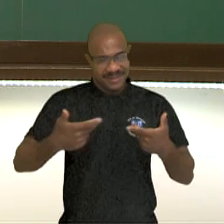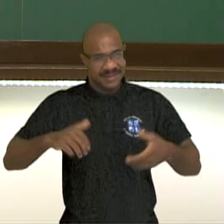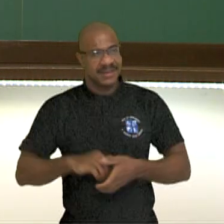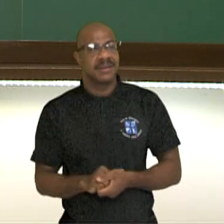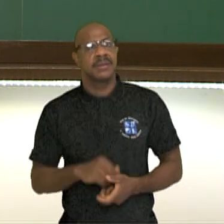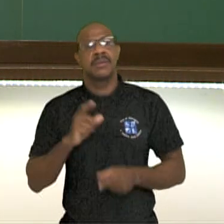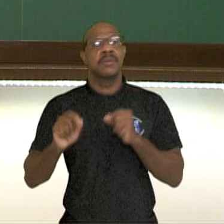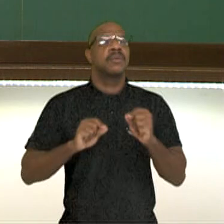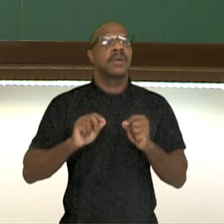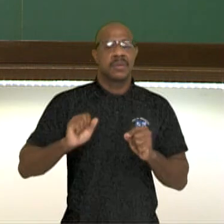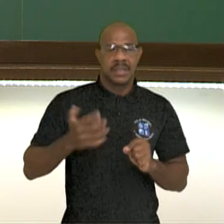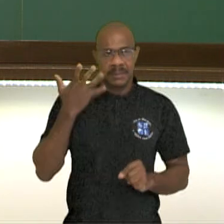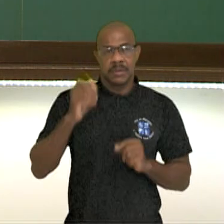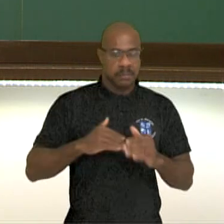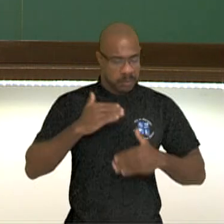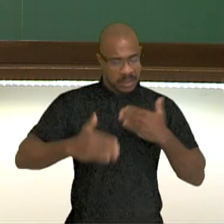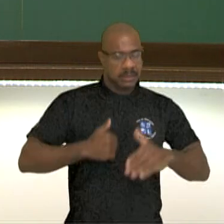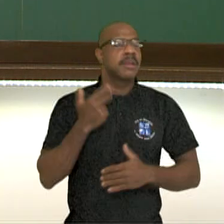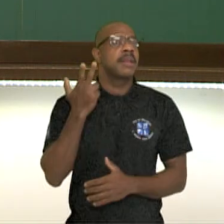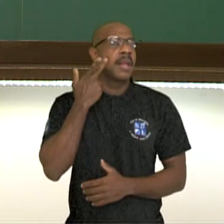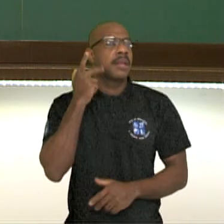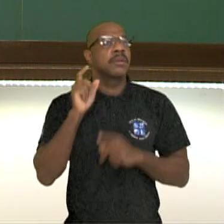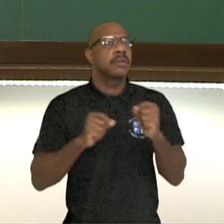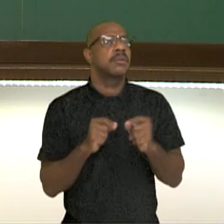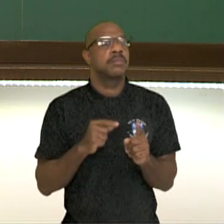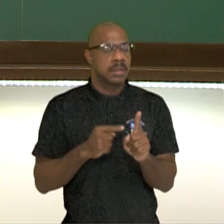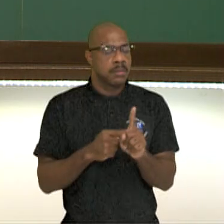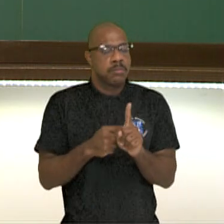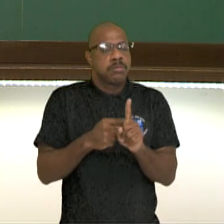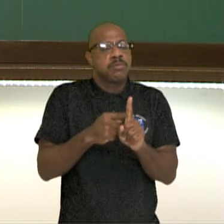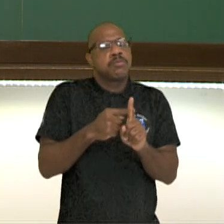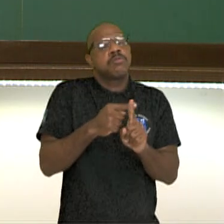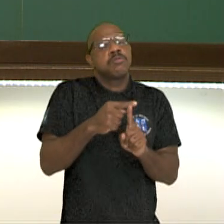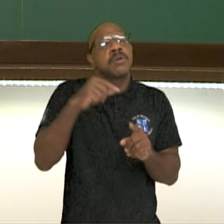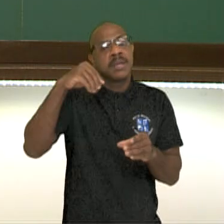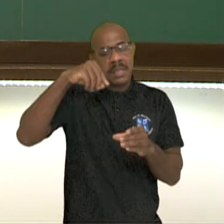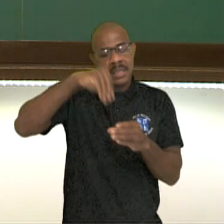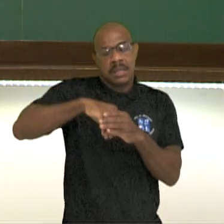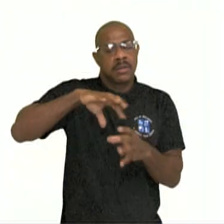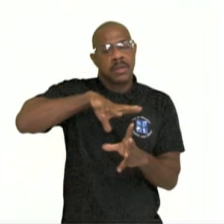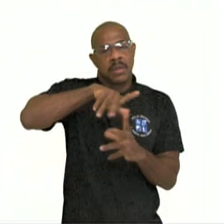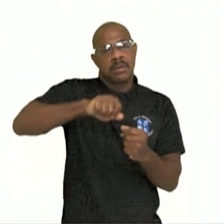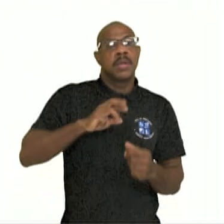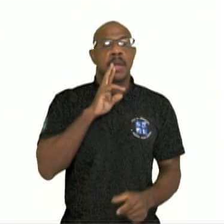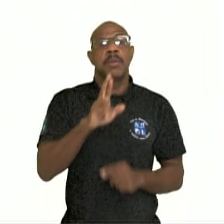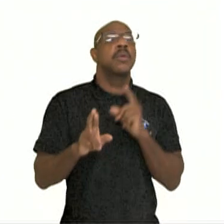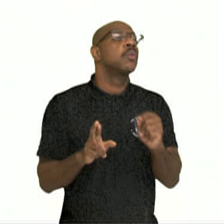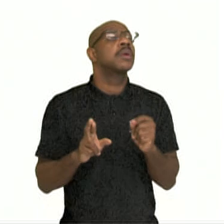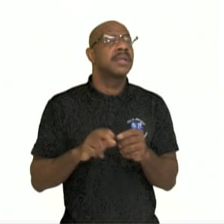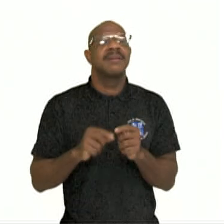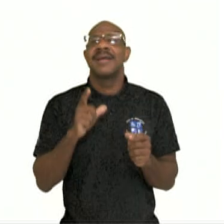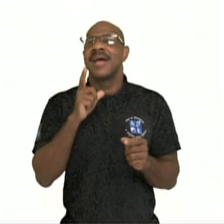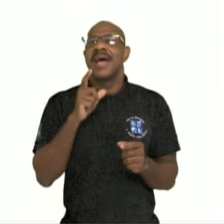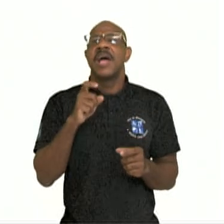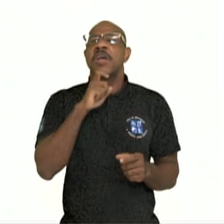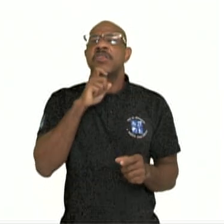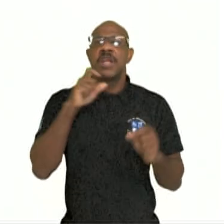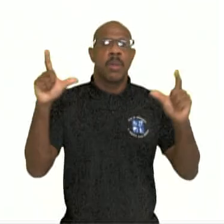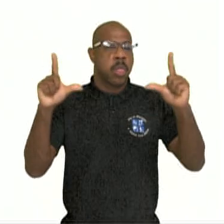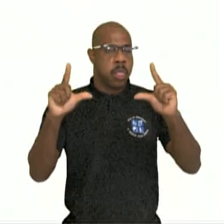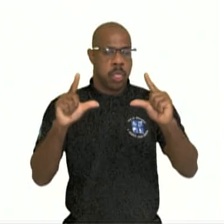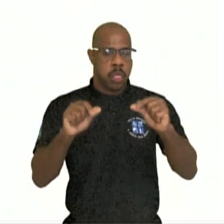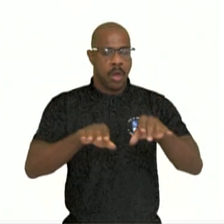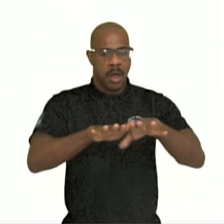é a glaciação, um processo natural de elevação da temperatura do nosso planeta que resultou no degelo de várias